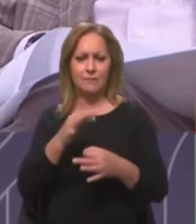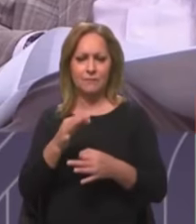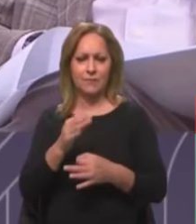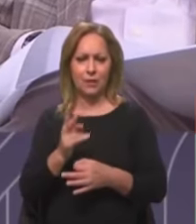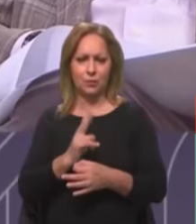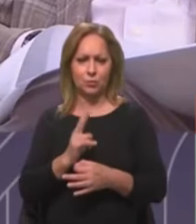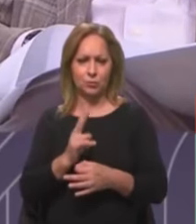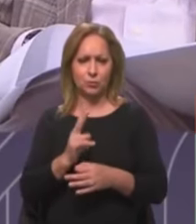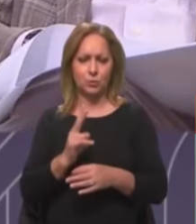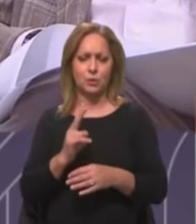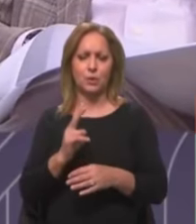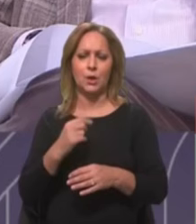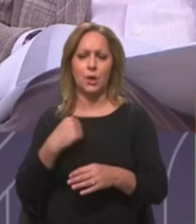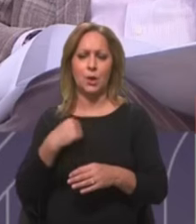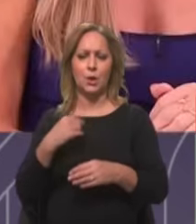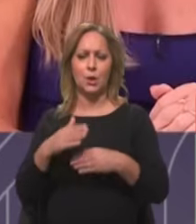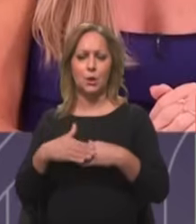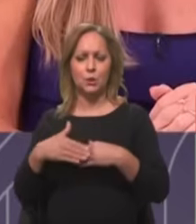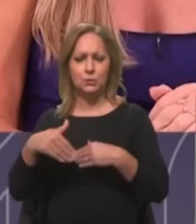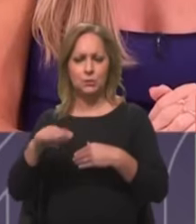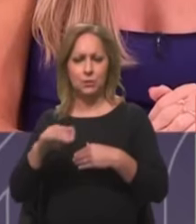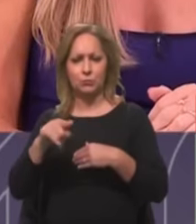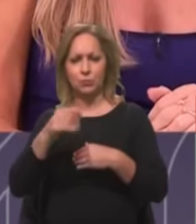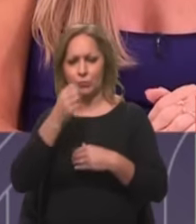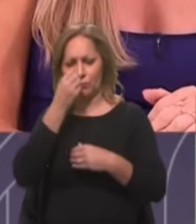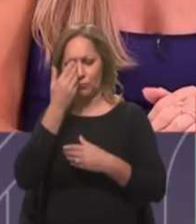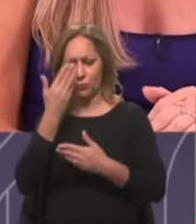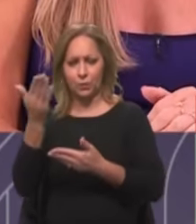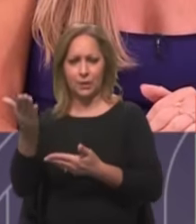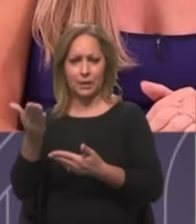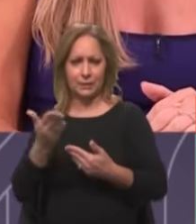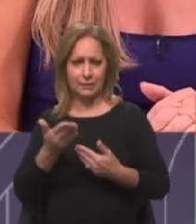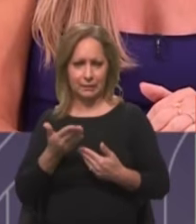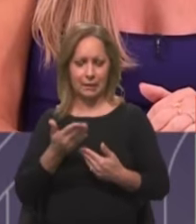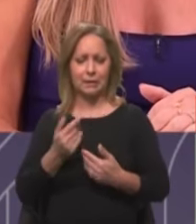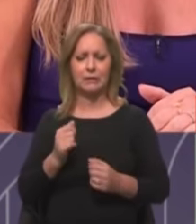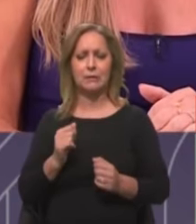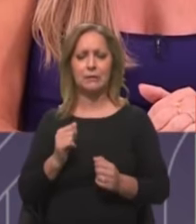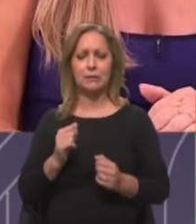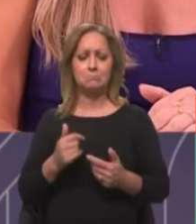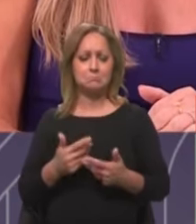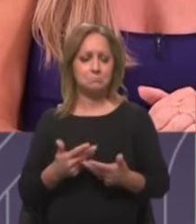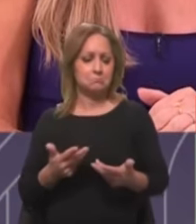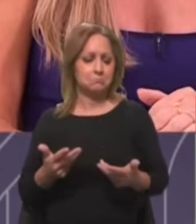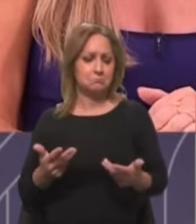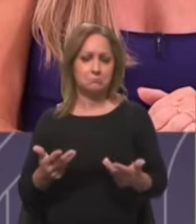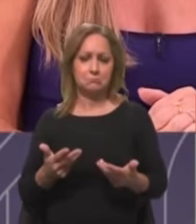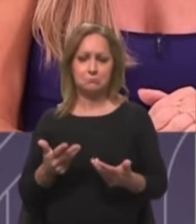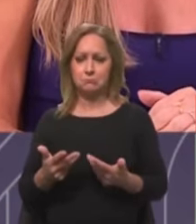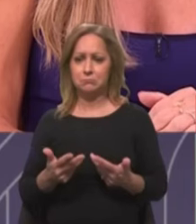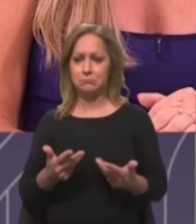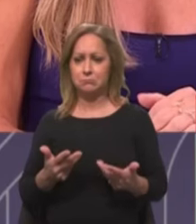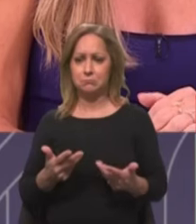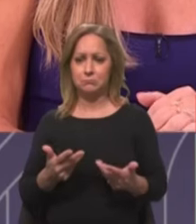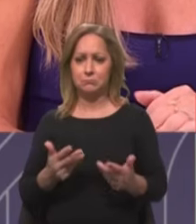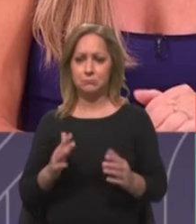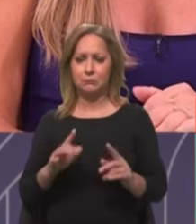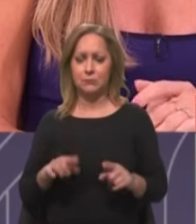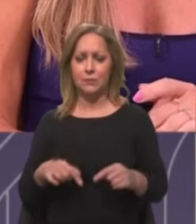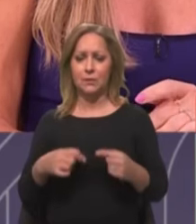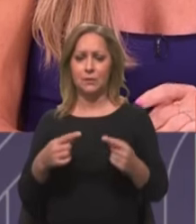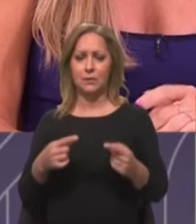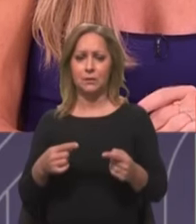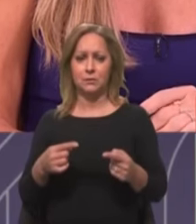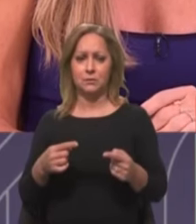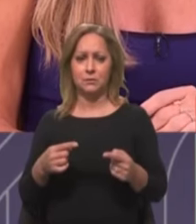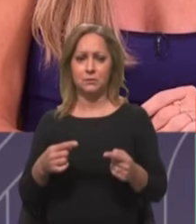cá para fora, fui receber as flores, já não podiam entrar cá para dentro, e pronto, e depois começou